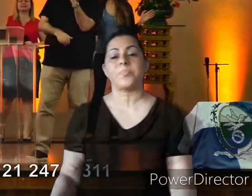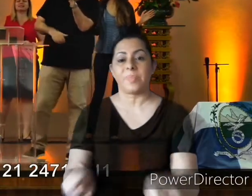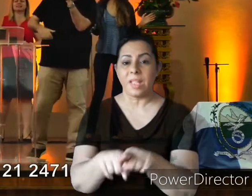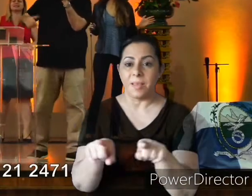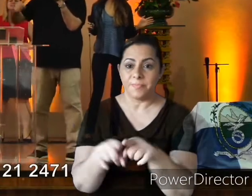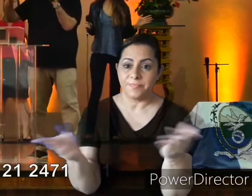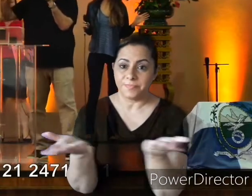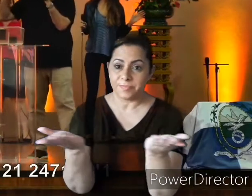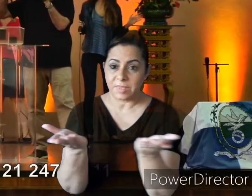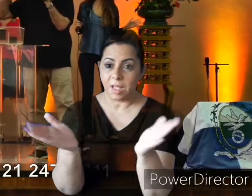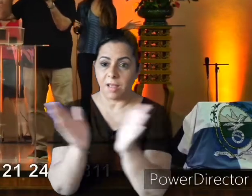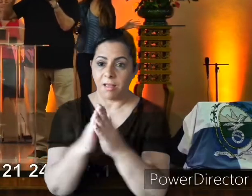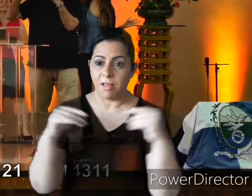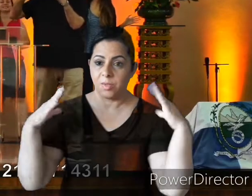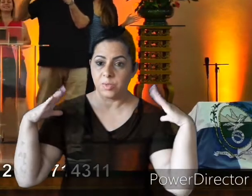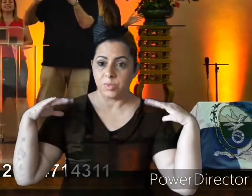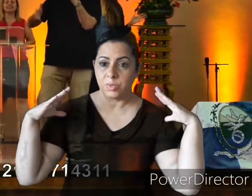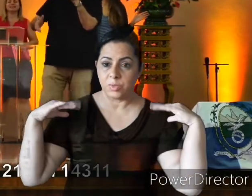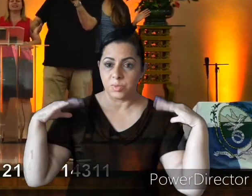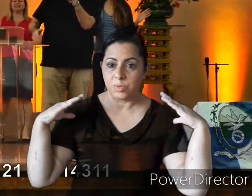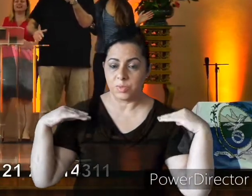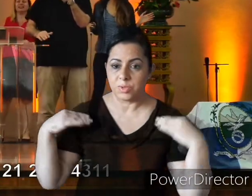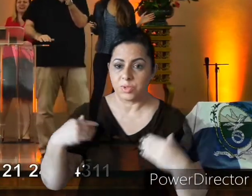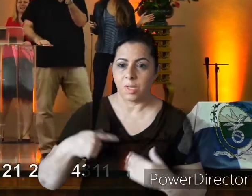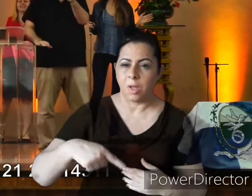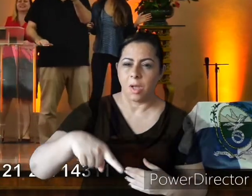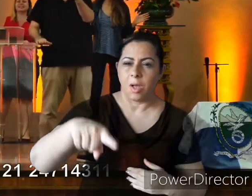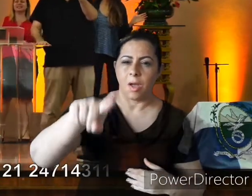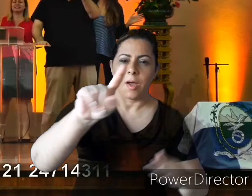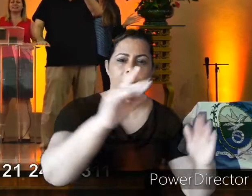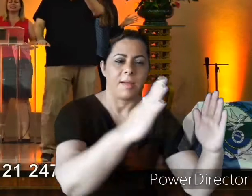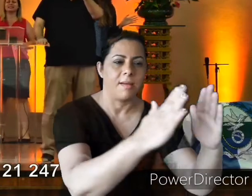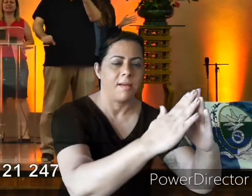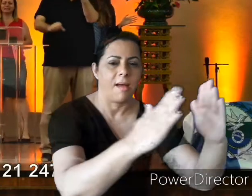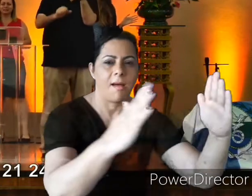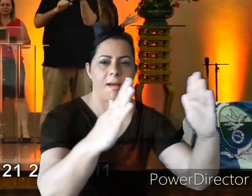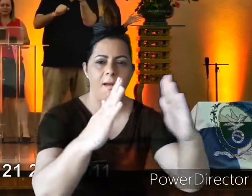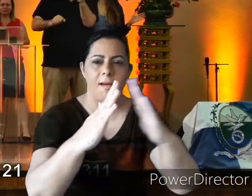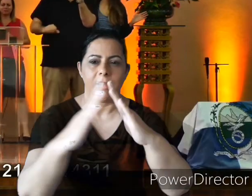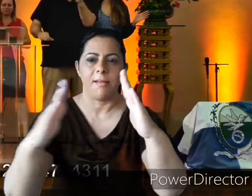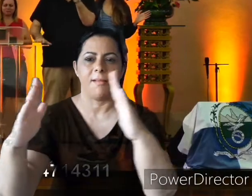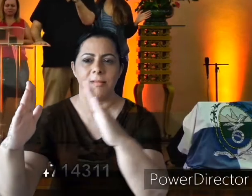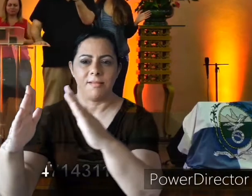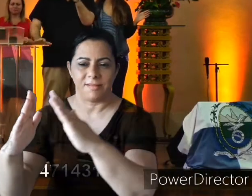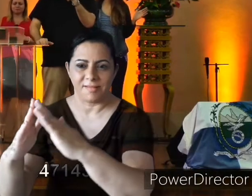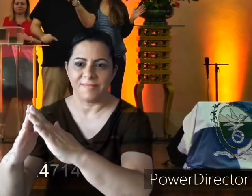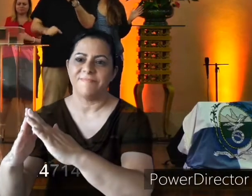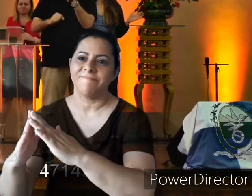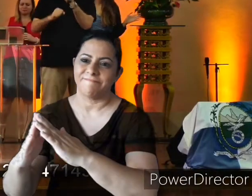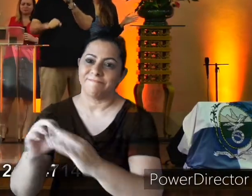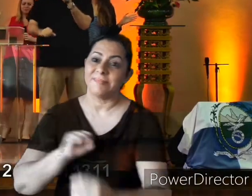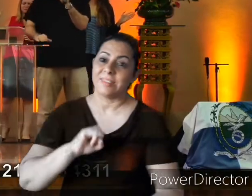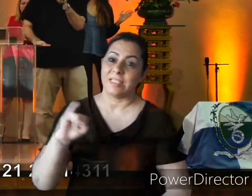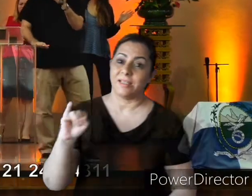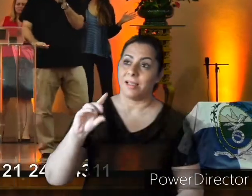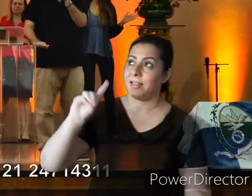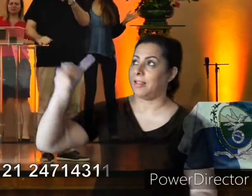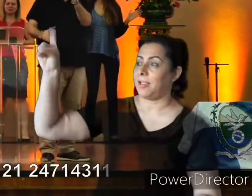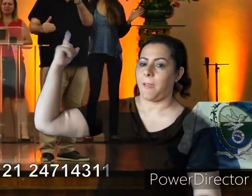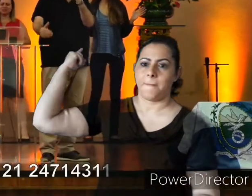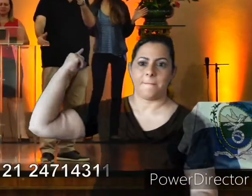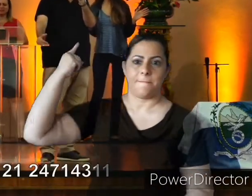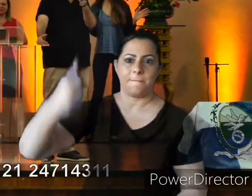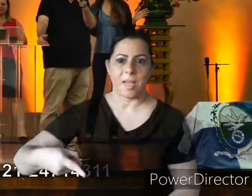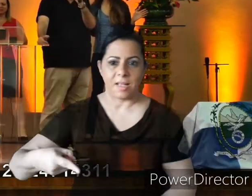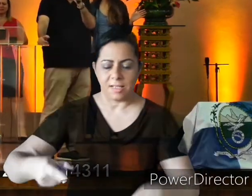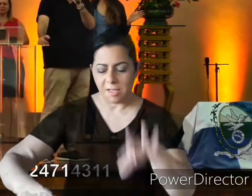operando. Deus, não há quem possa impedir. Então receba, se levante